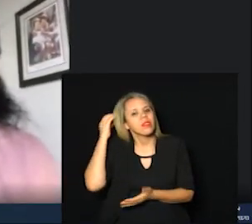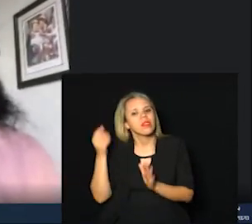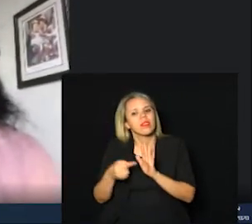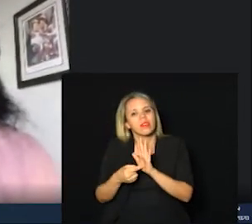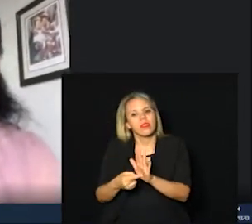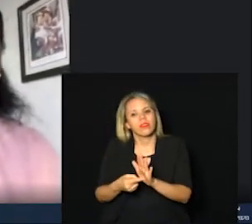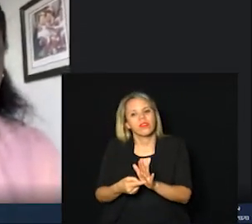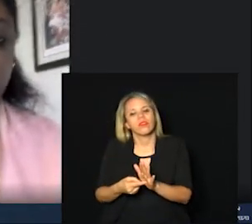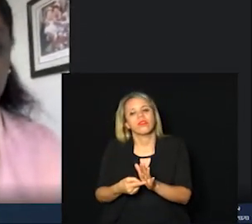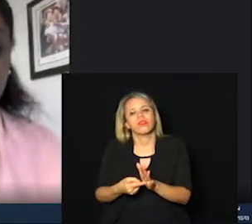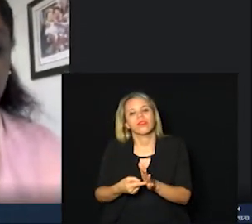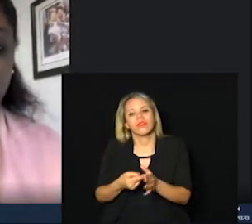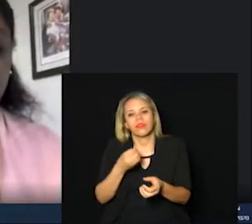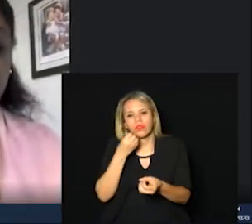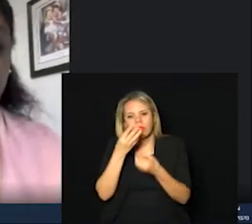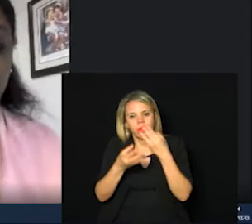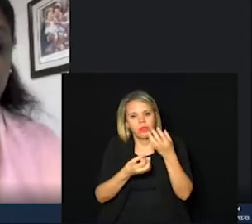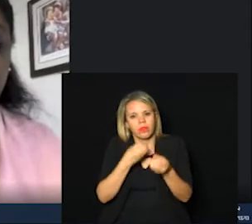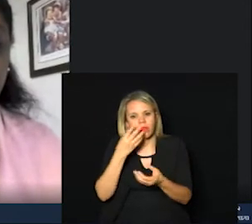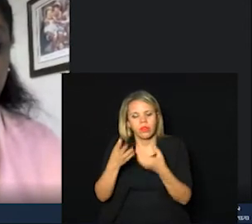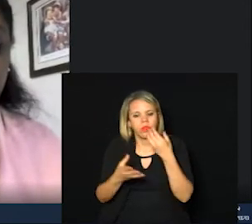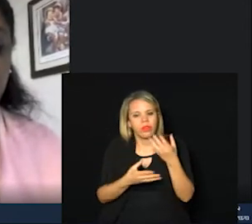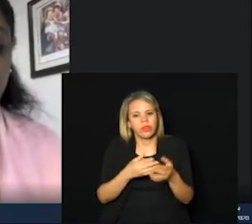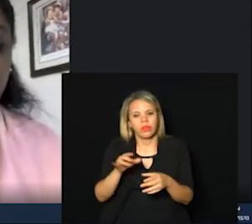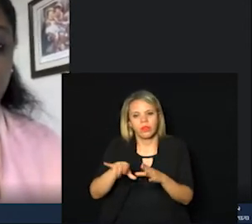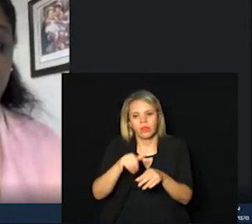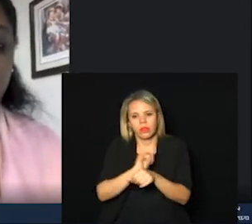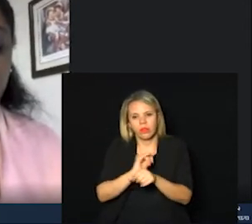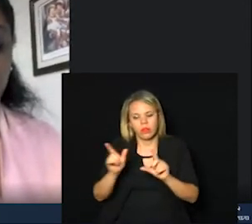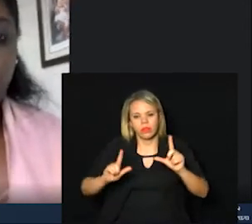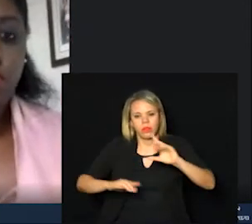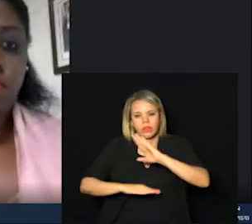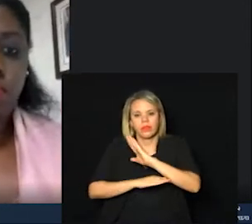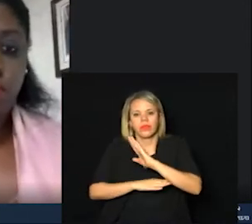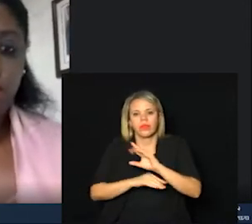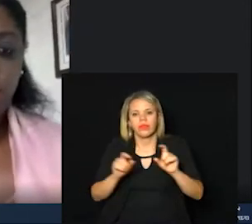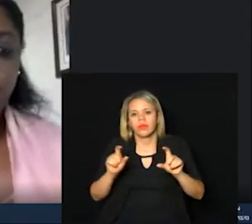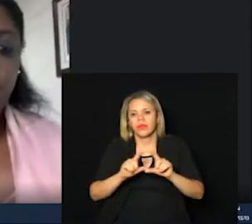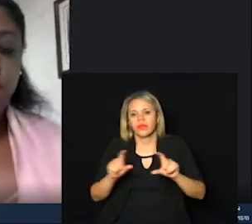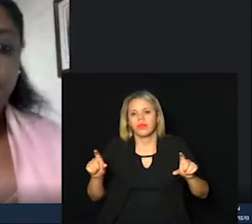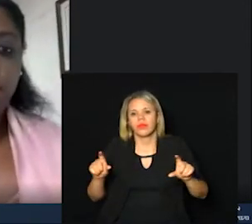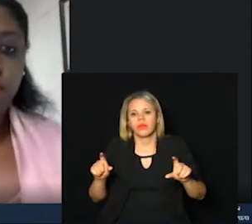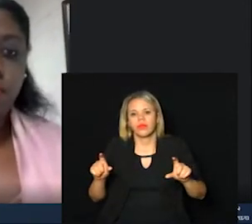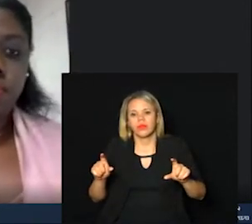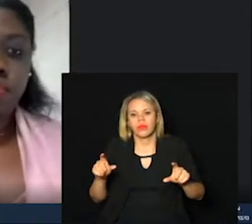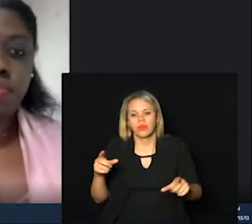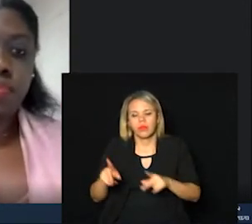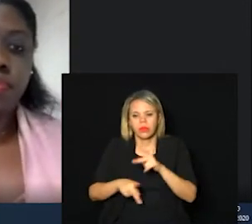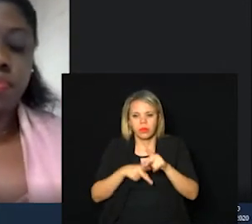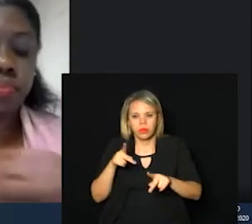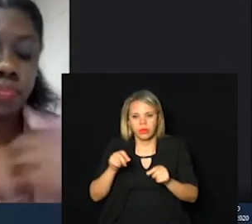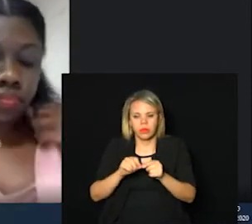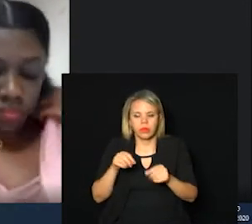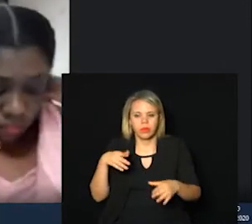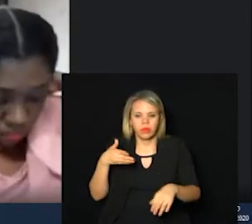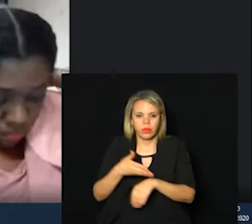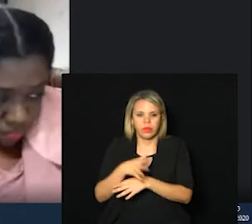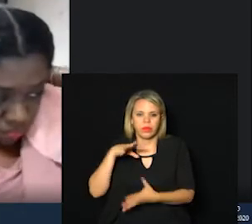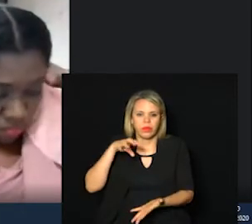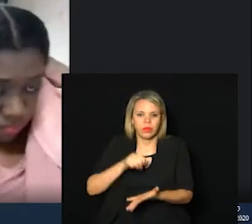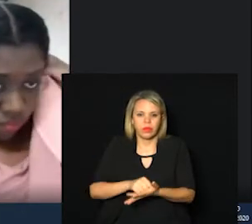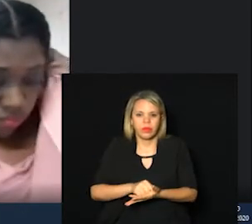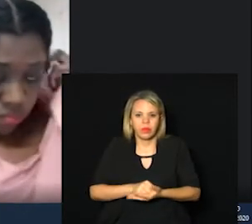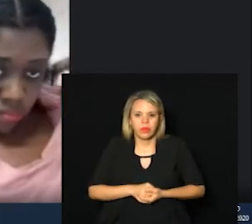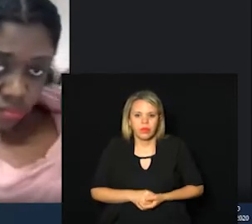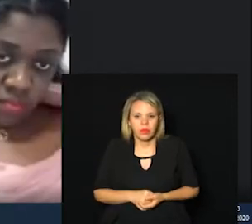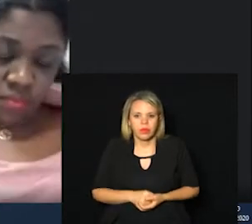comentários do YouTube, da TV Câmara, um link para um formulário que as pessoas podem estar preenchendo,